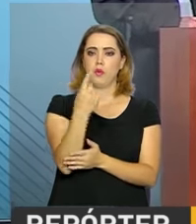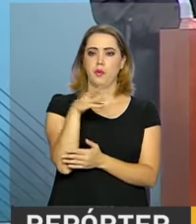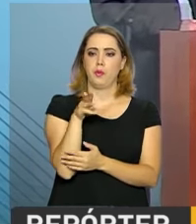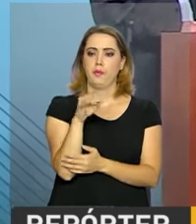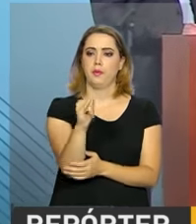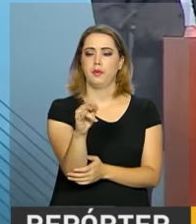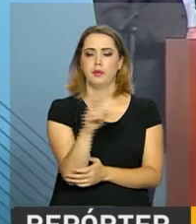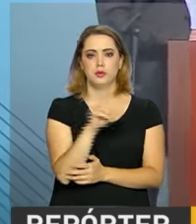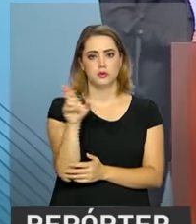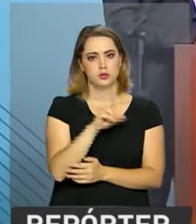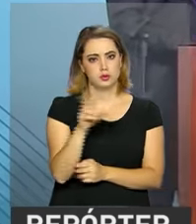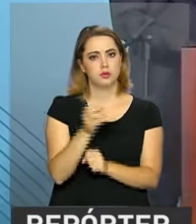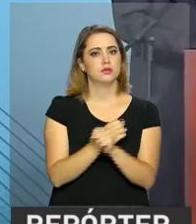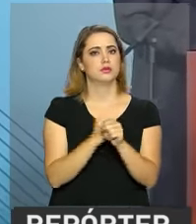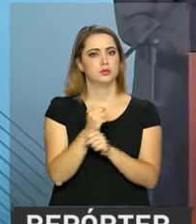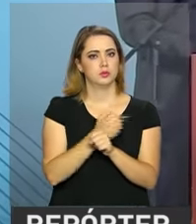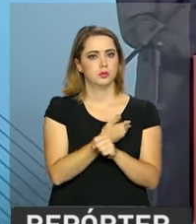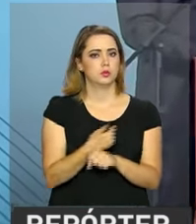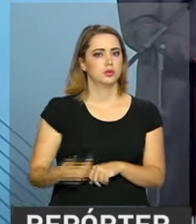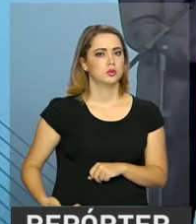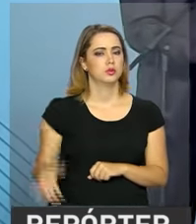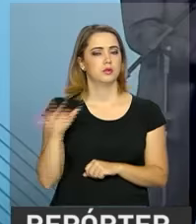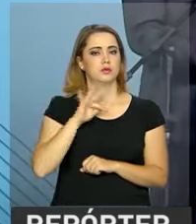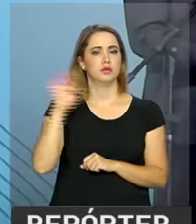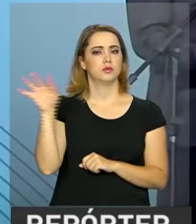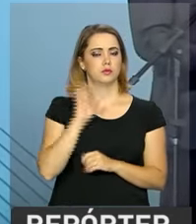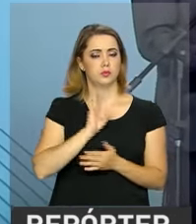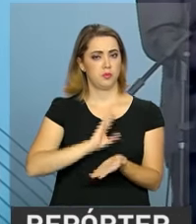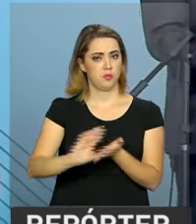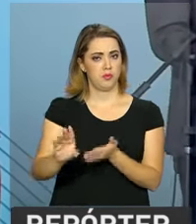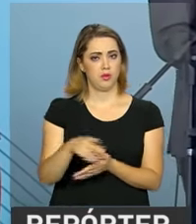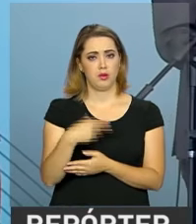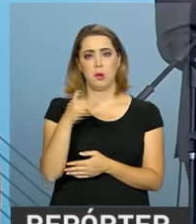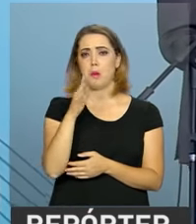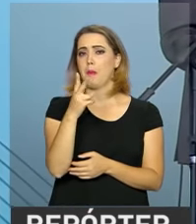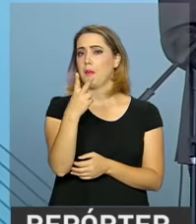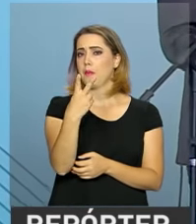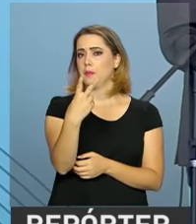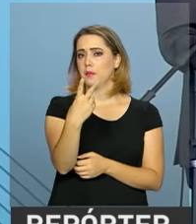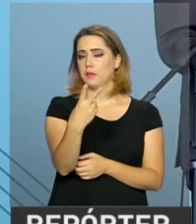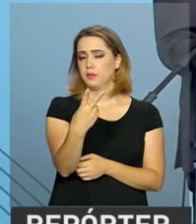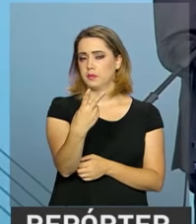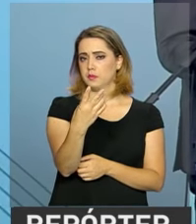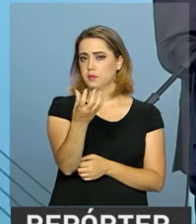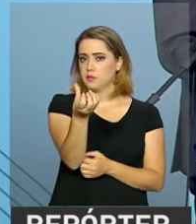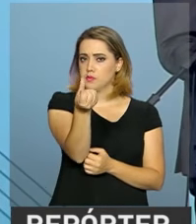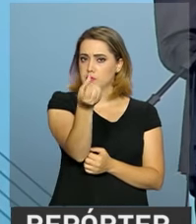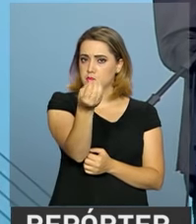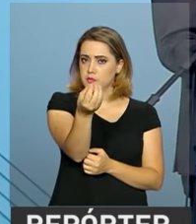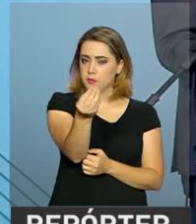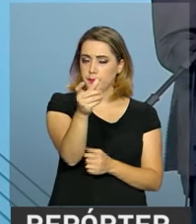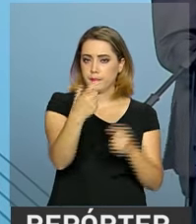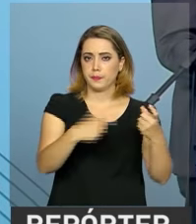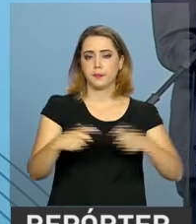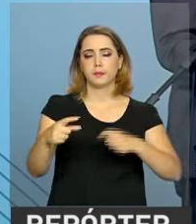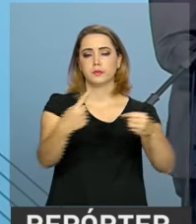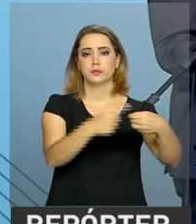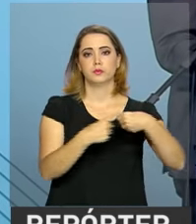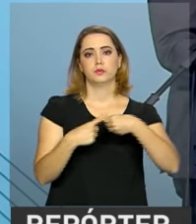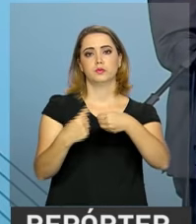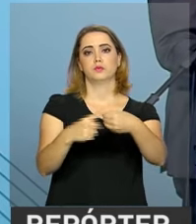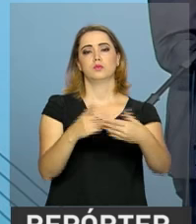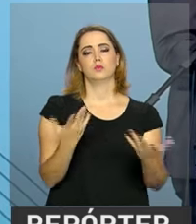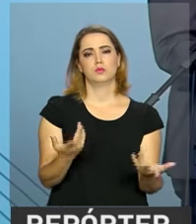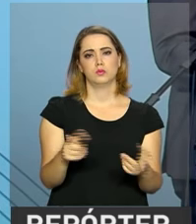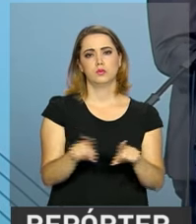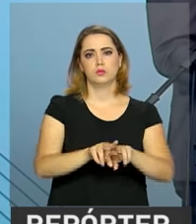manutenção da parte do governo federal. São contemplados 2.600 municípios, cada SAMU tem uma área de abrangência